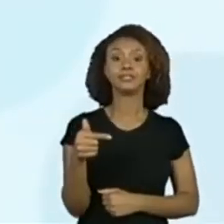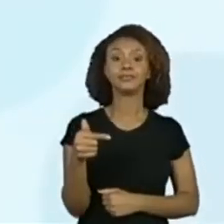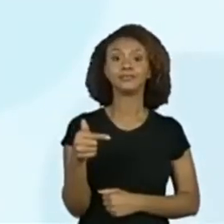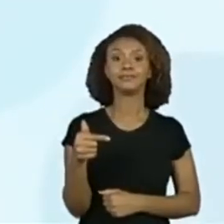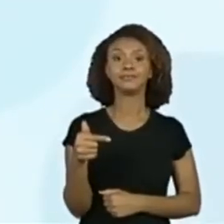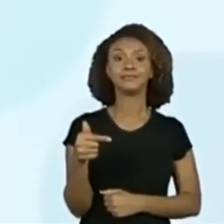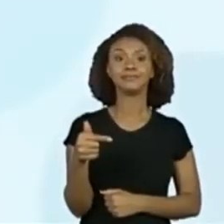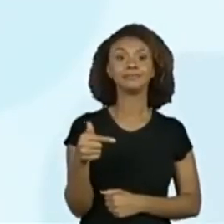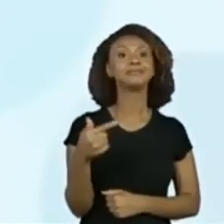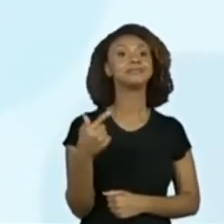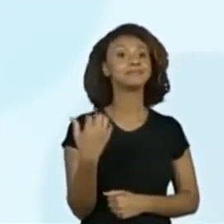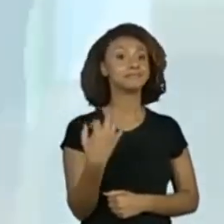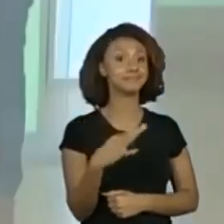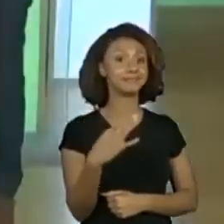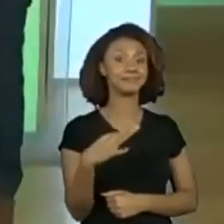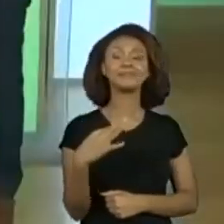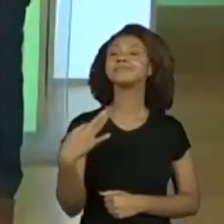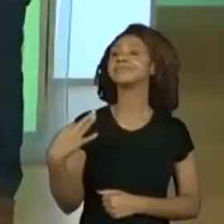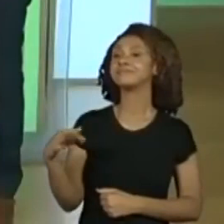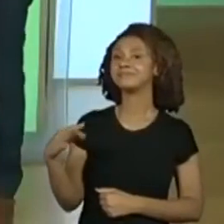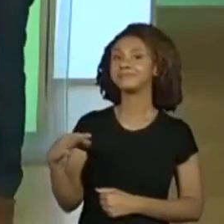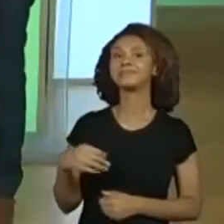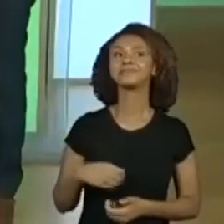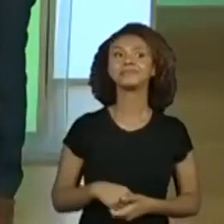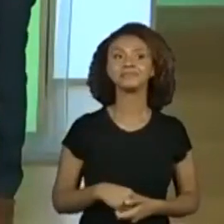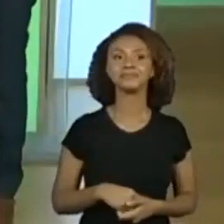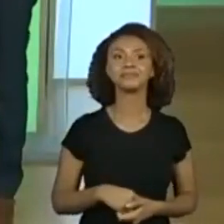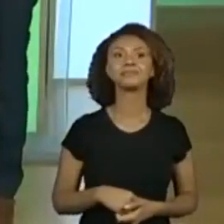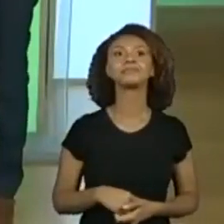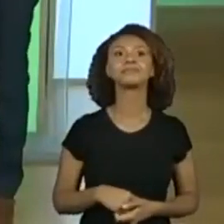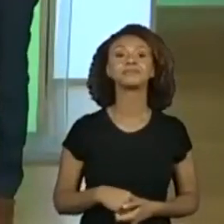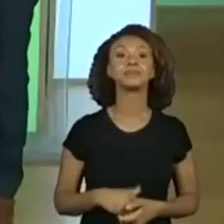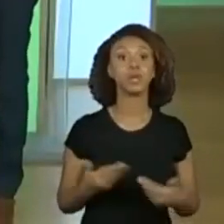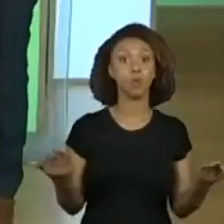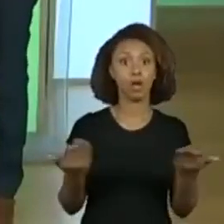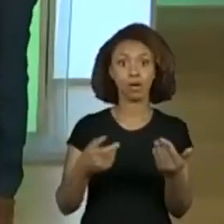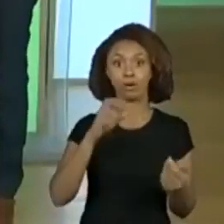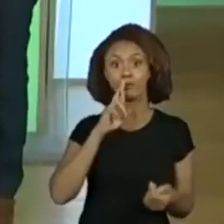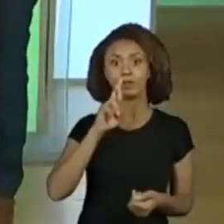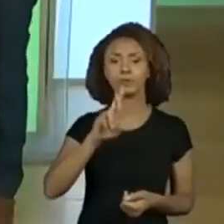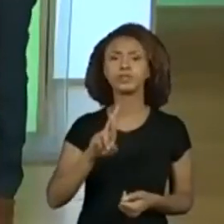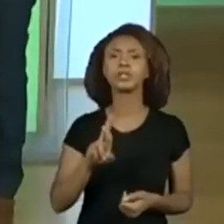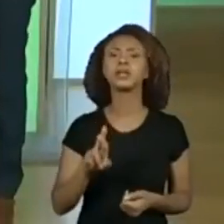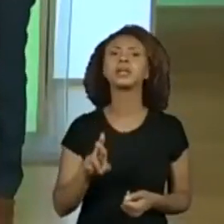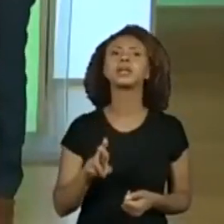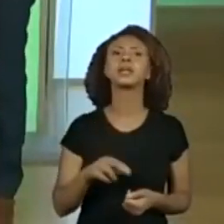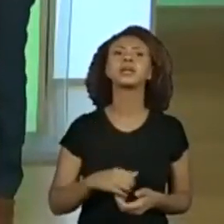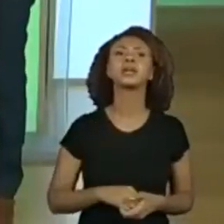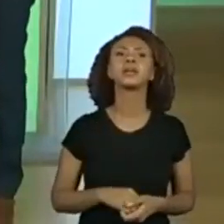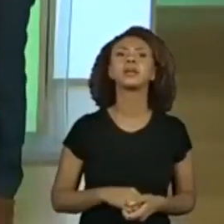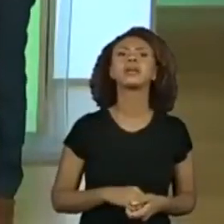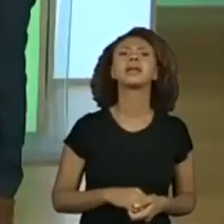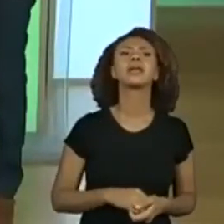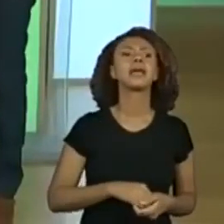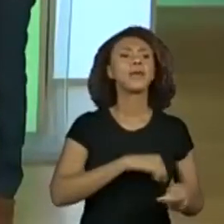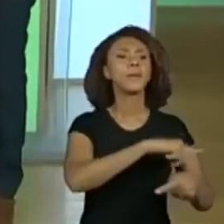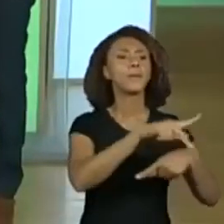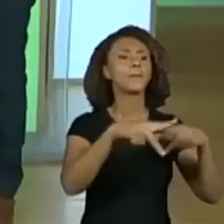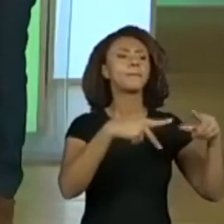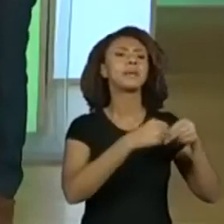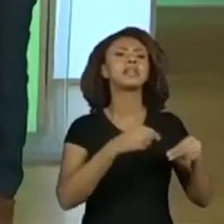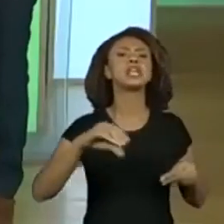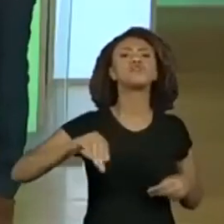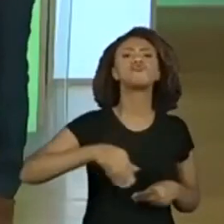exatamente então voltando aqui pra gente poder responder aí quantos carrinhos ele ganhou sete então